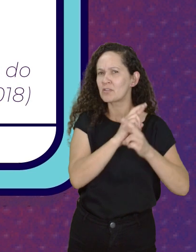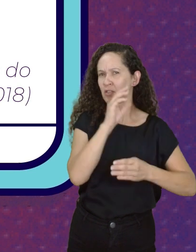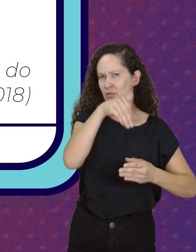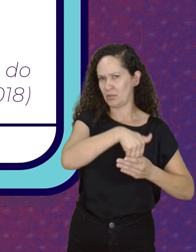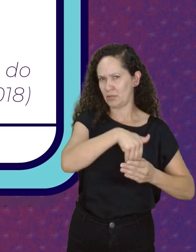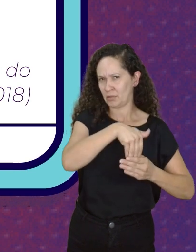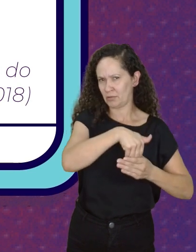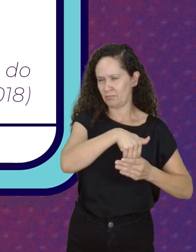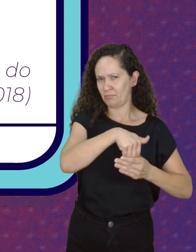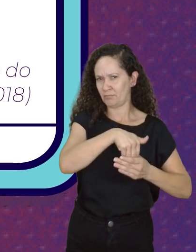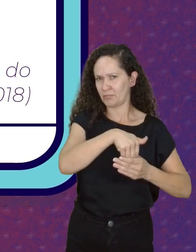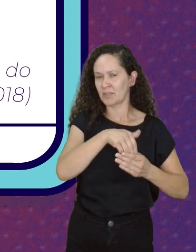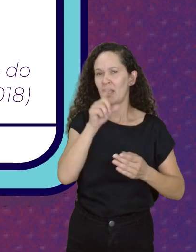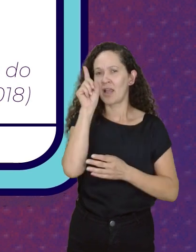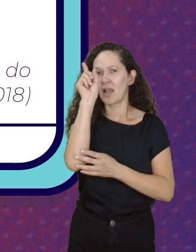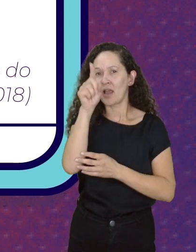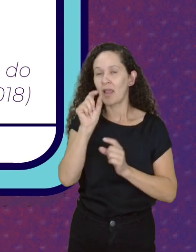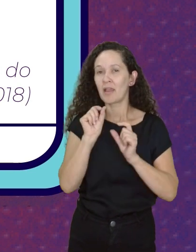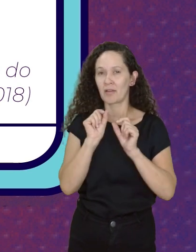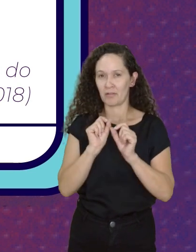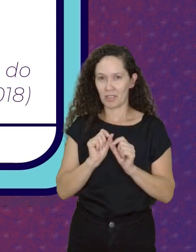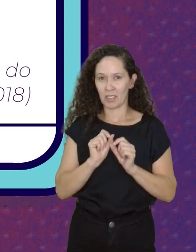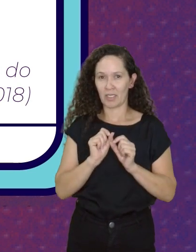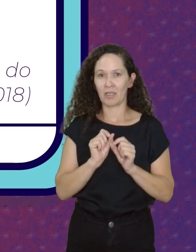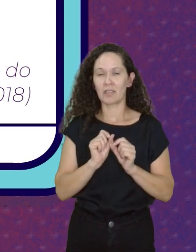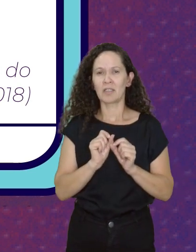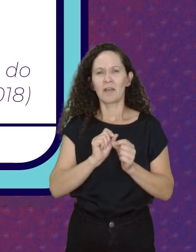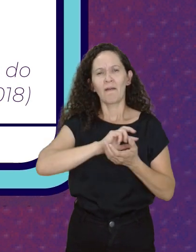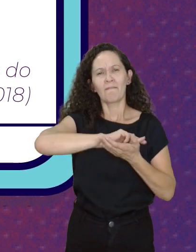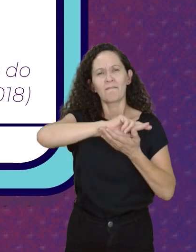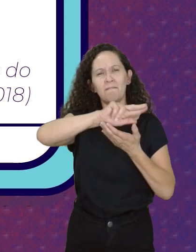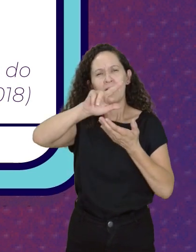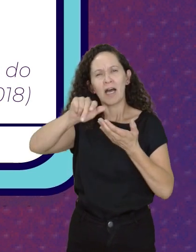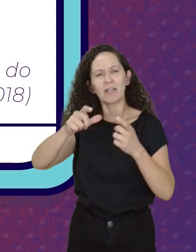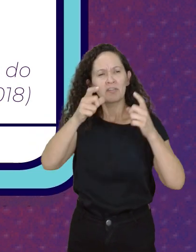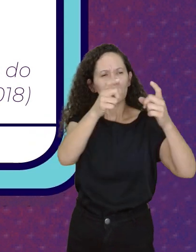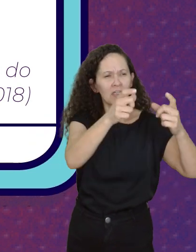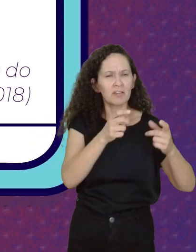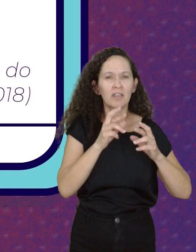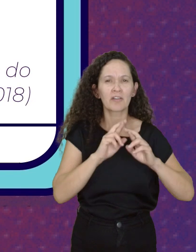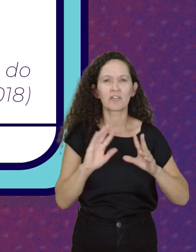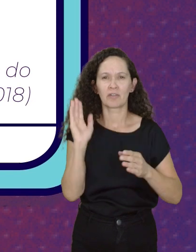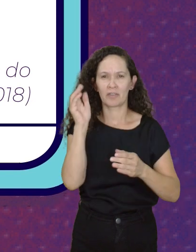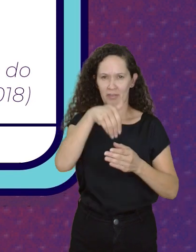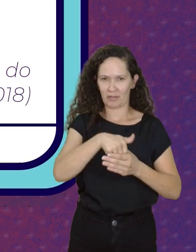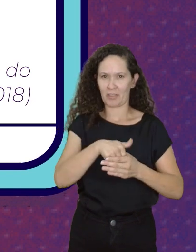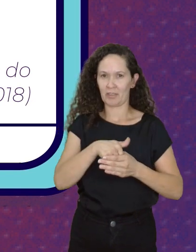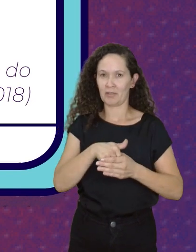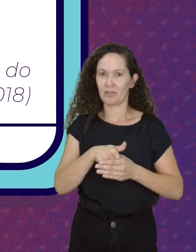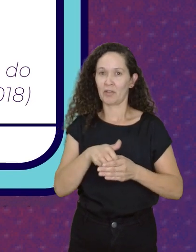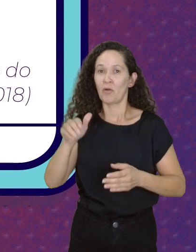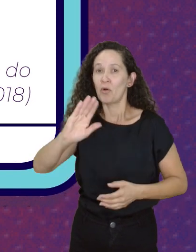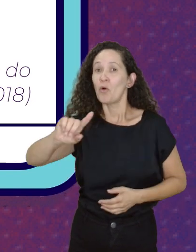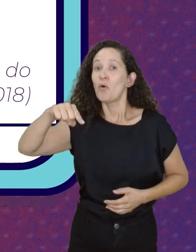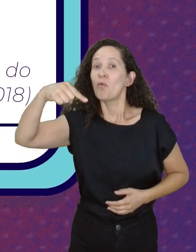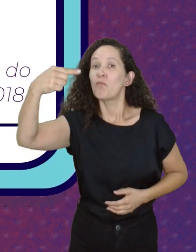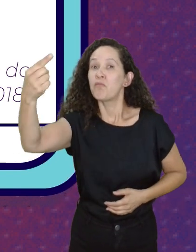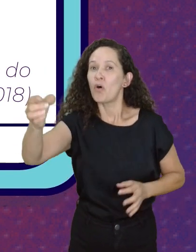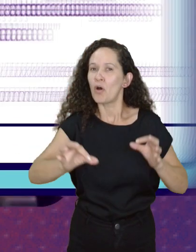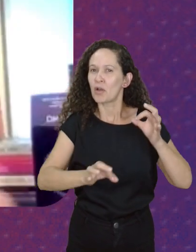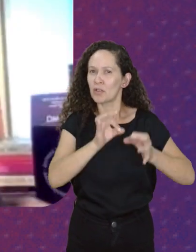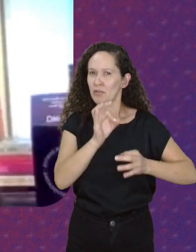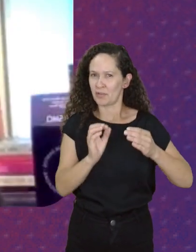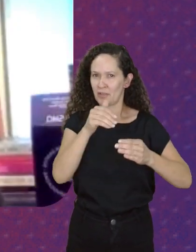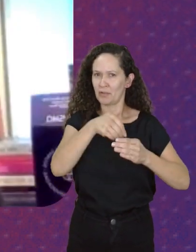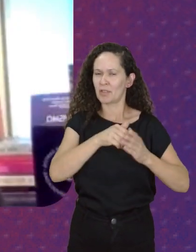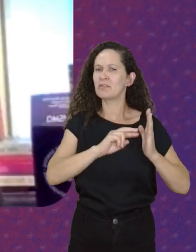disputa, consistem em indiferentes eleitorais, situando-se, portanto, fora da alçada desta justiça especializada. O que